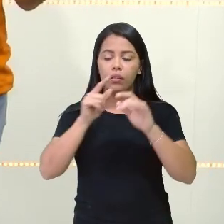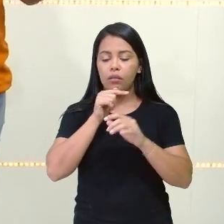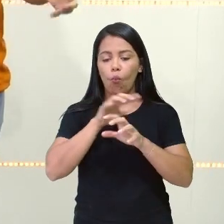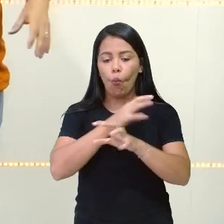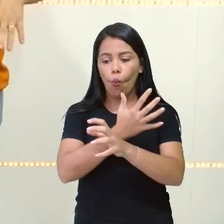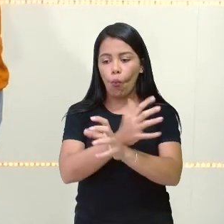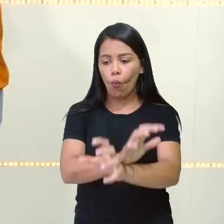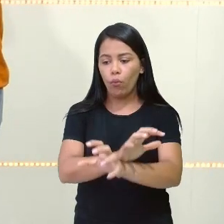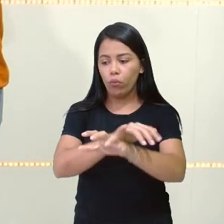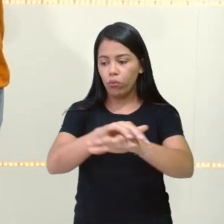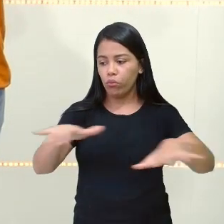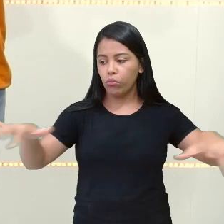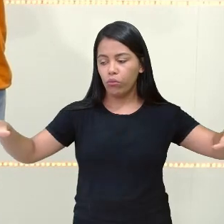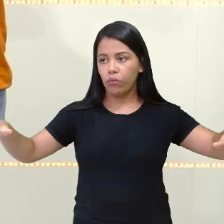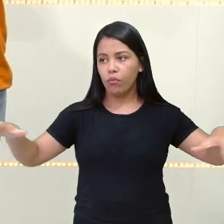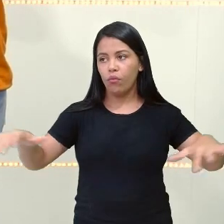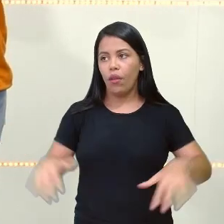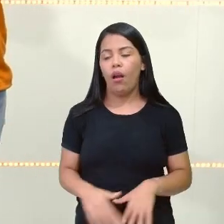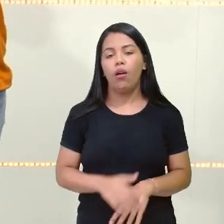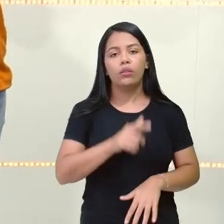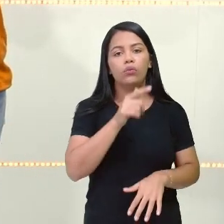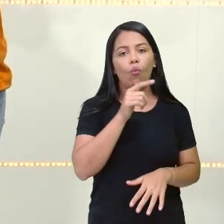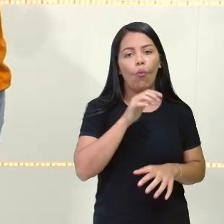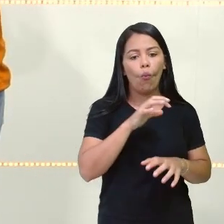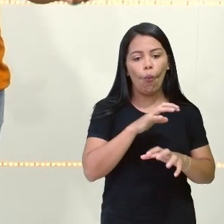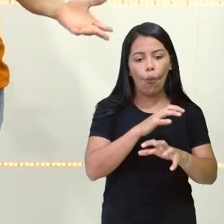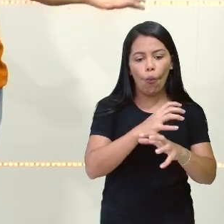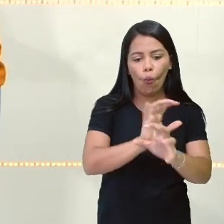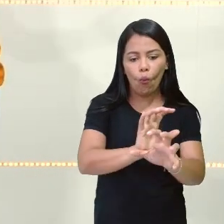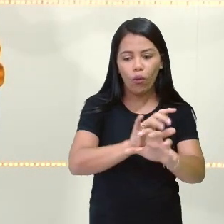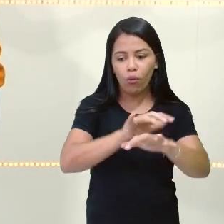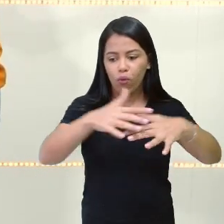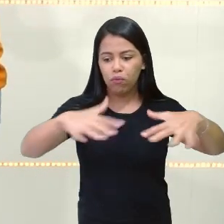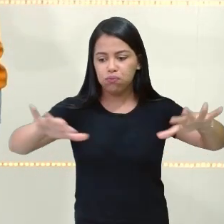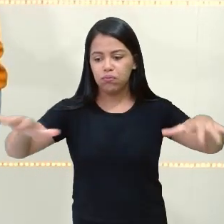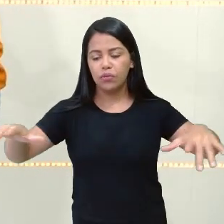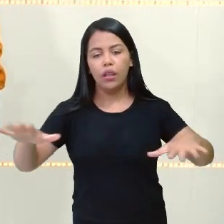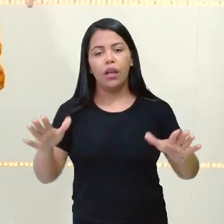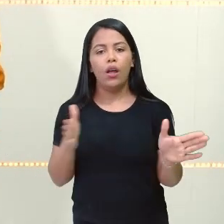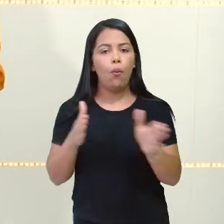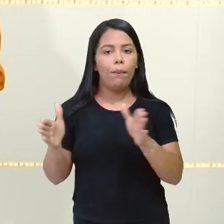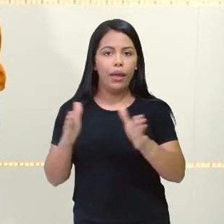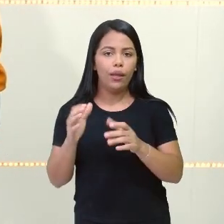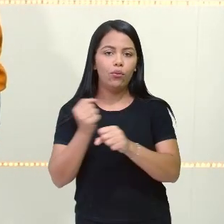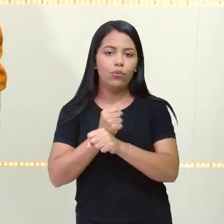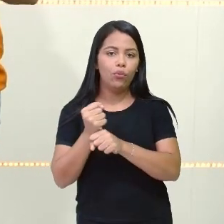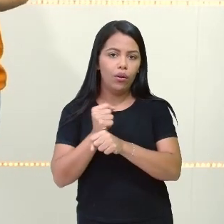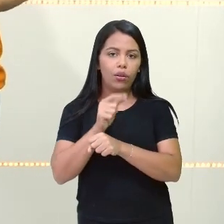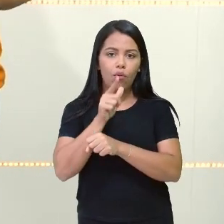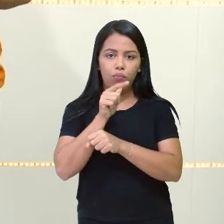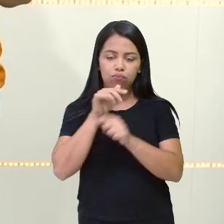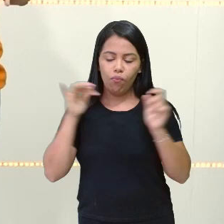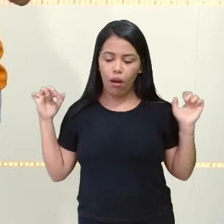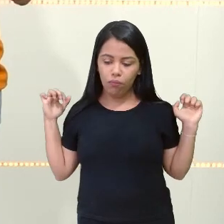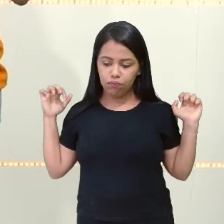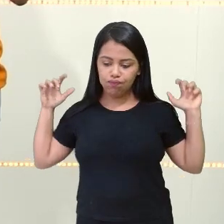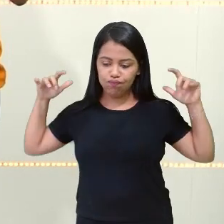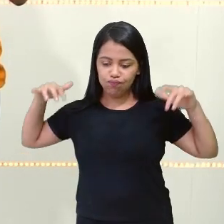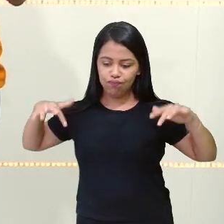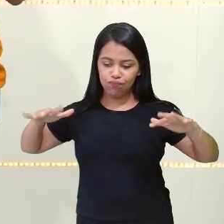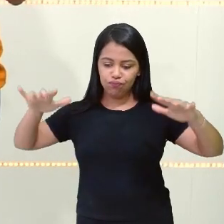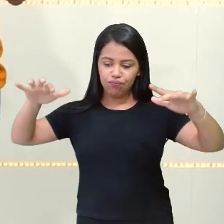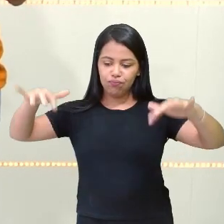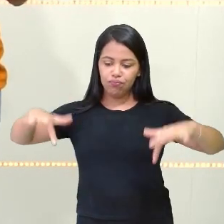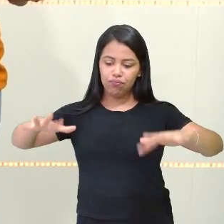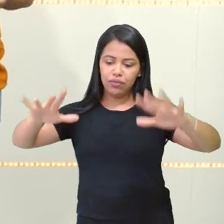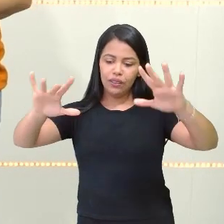imaginou, de repente, aquele deserto, aquela coisa seca e a água do mar invade, né? Trazendo novamente